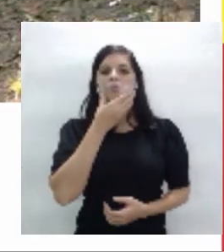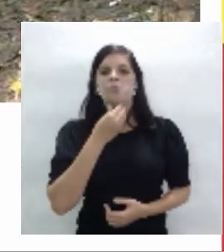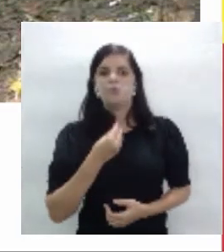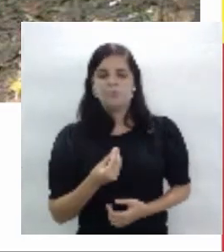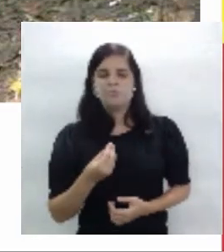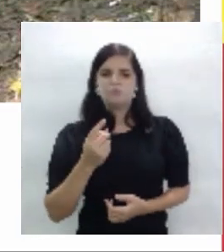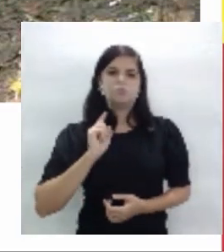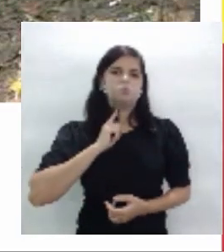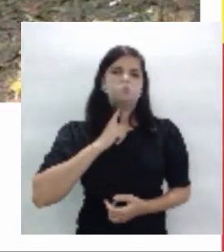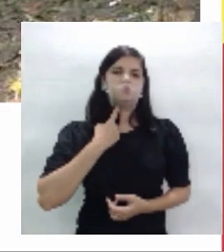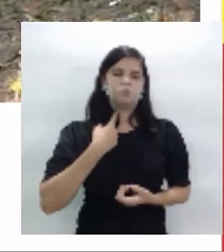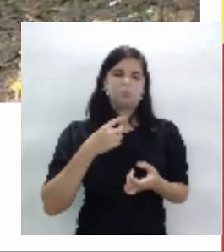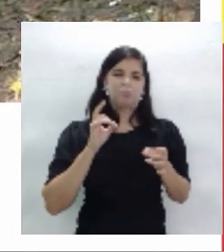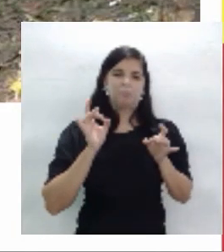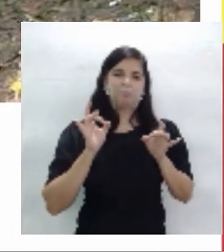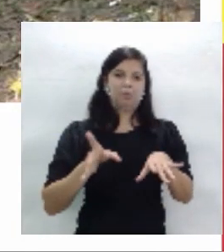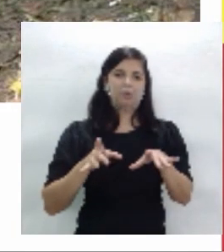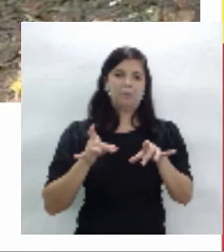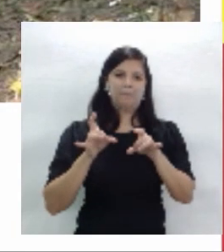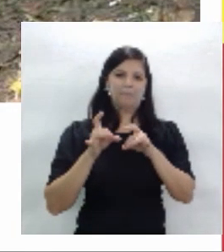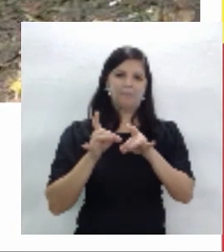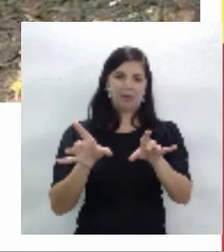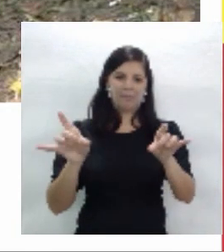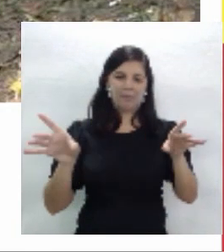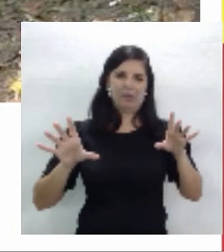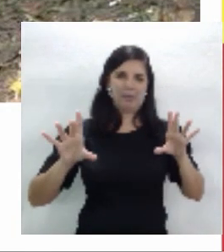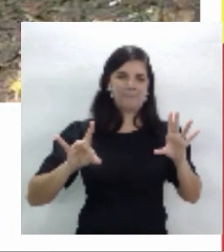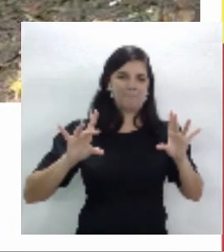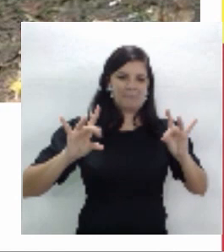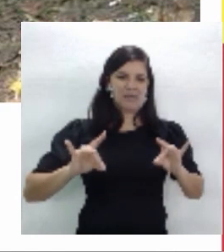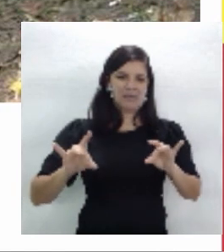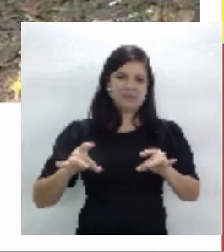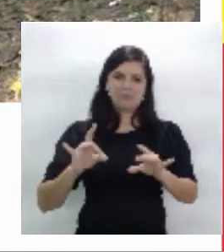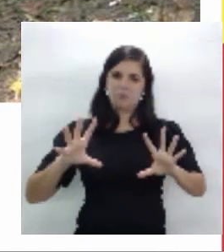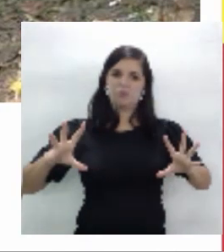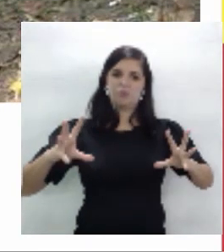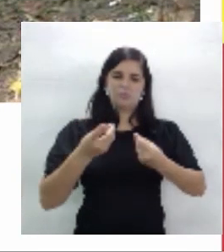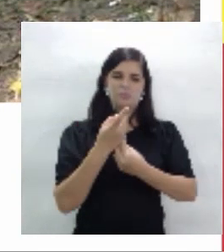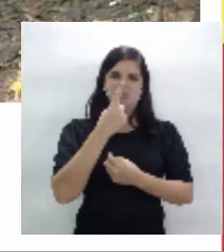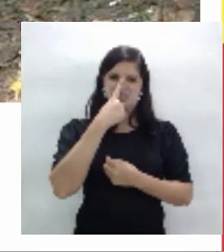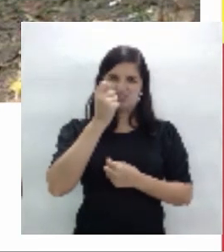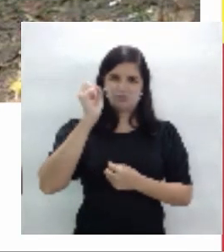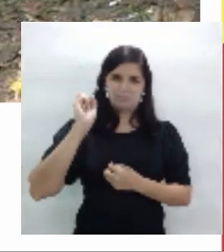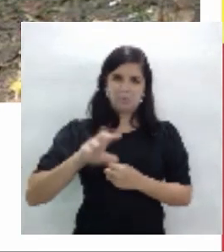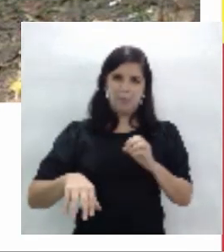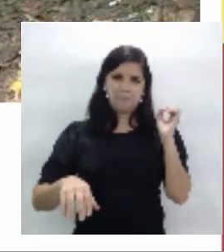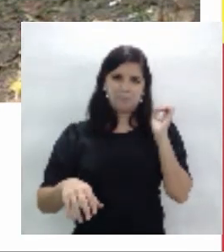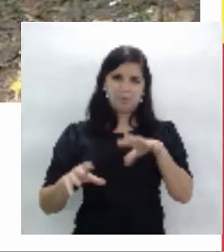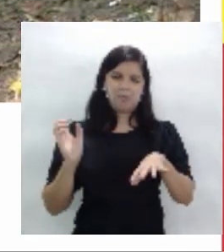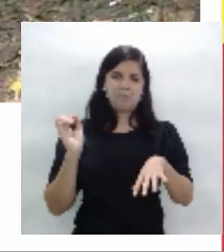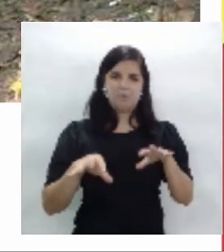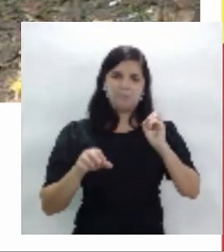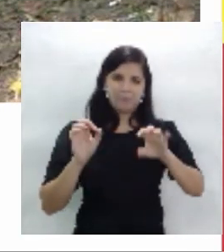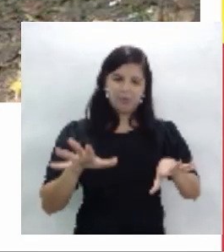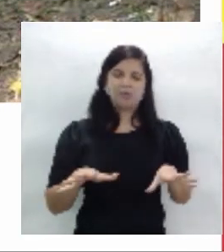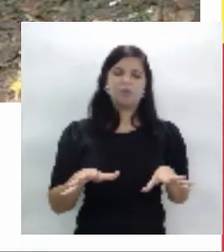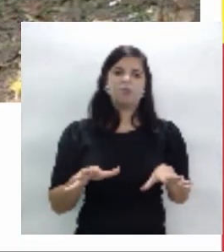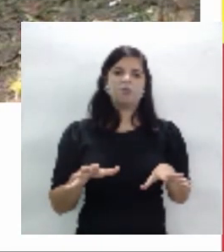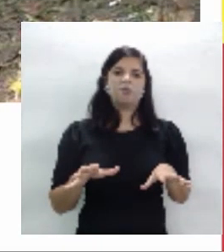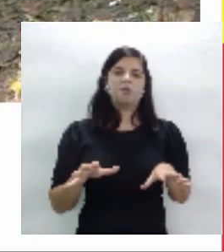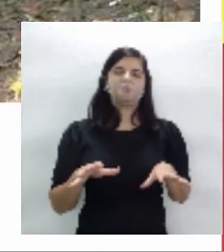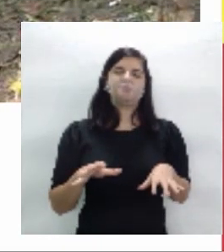O homem ele polui, né, joga no mangue ali todo o seu lixo, tá? Muitas vezes